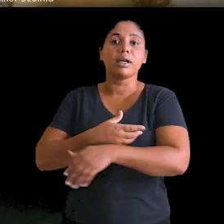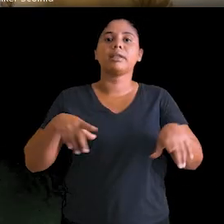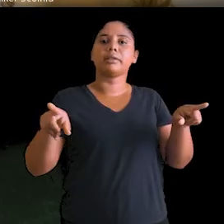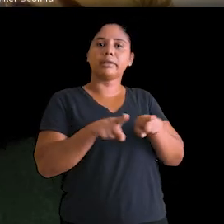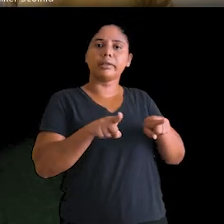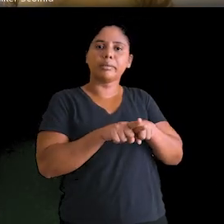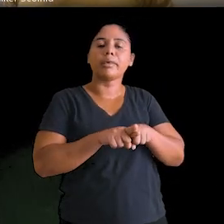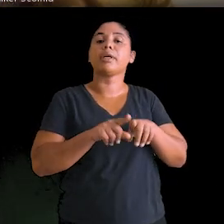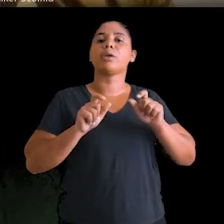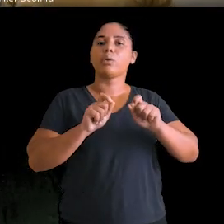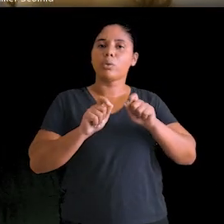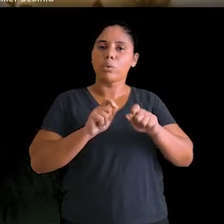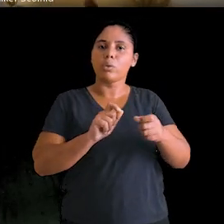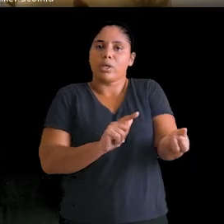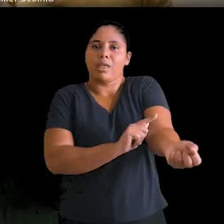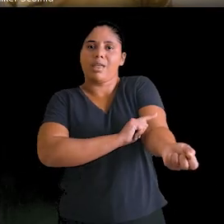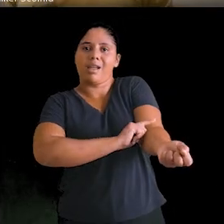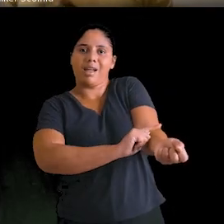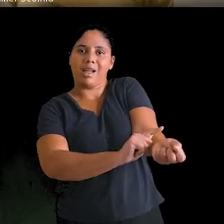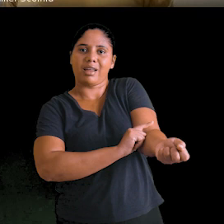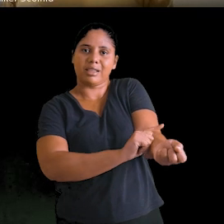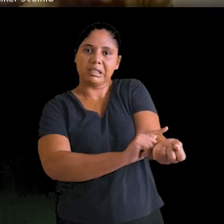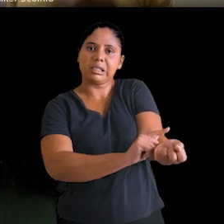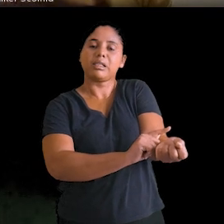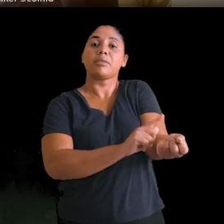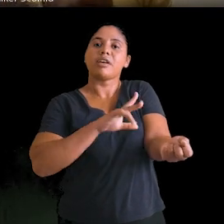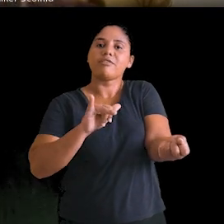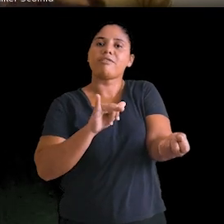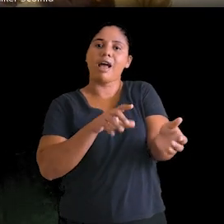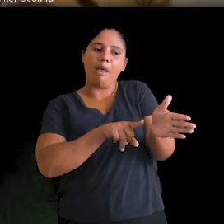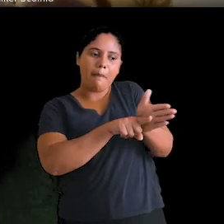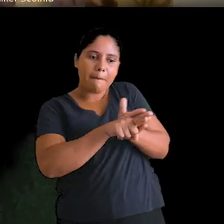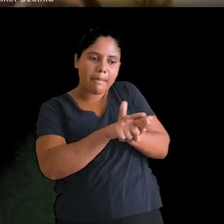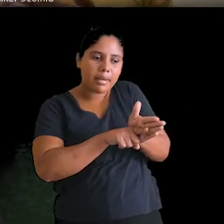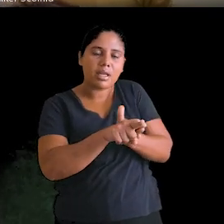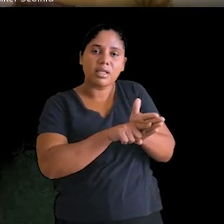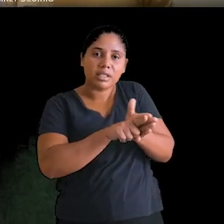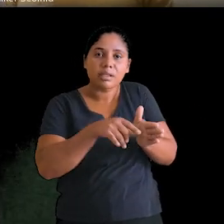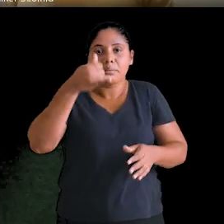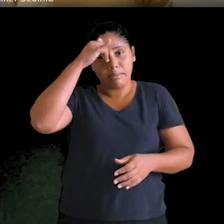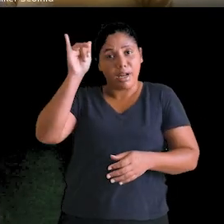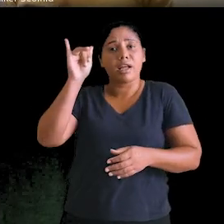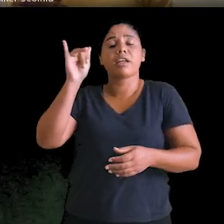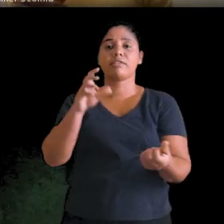glicêmicos de sangue para identificar problemas como a questão de diabetes gestacional, ou então se ele já tinha